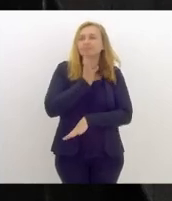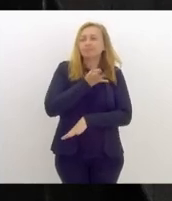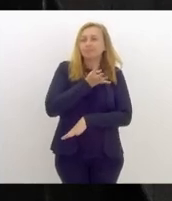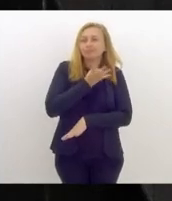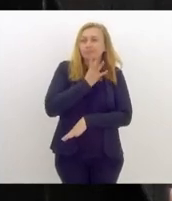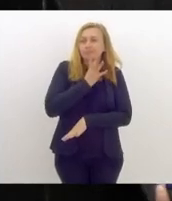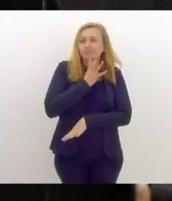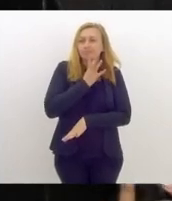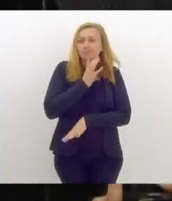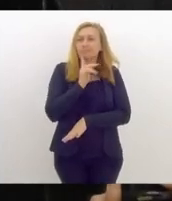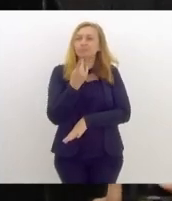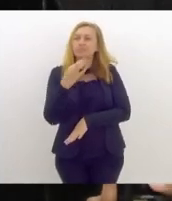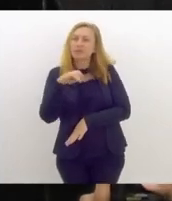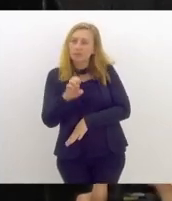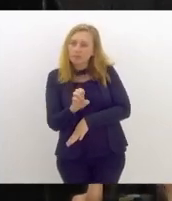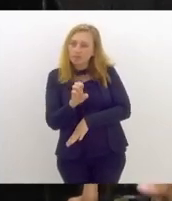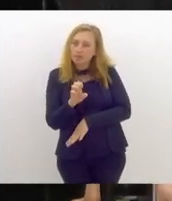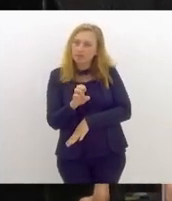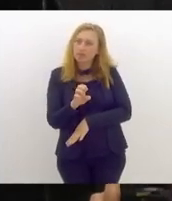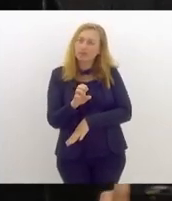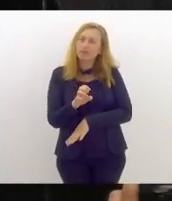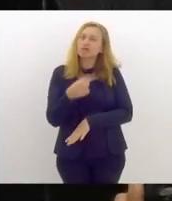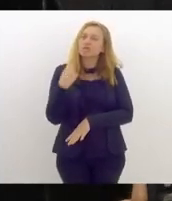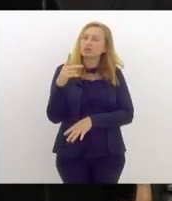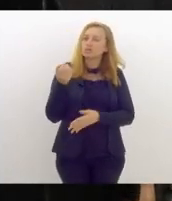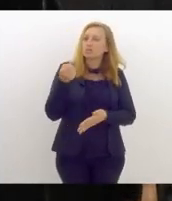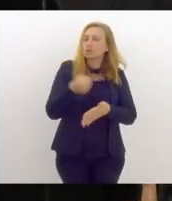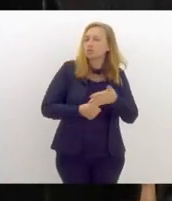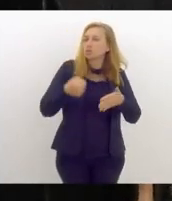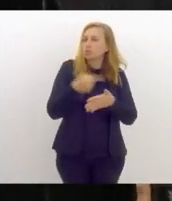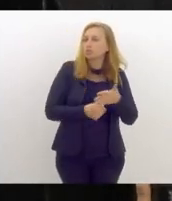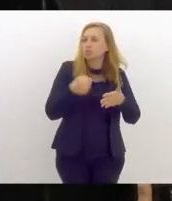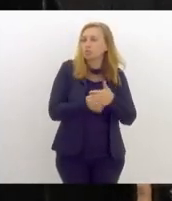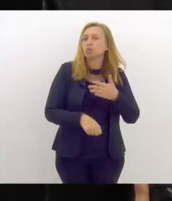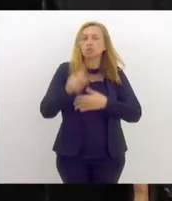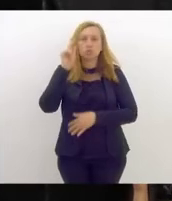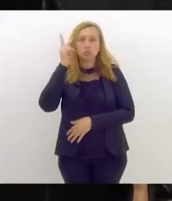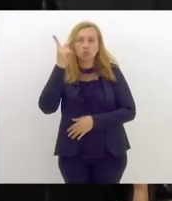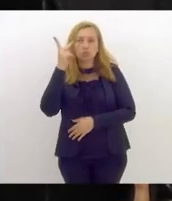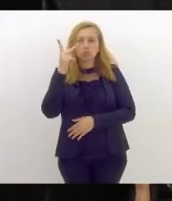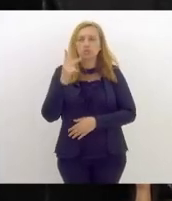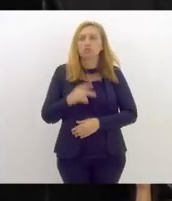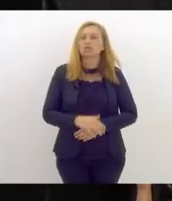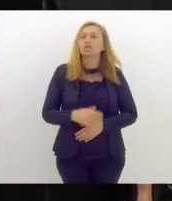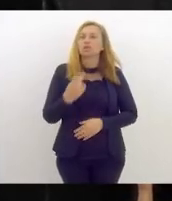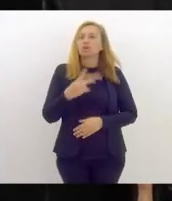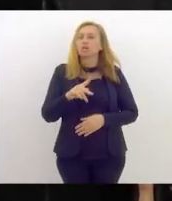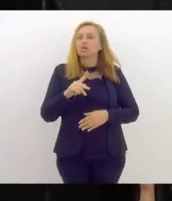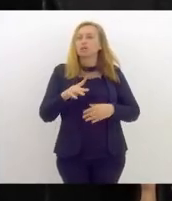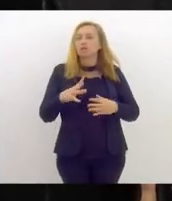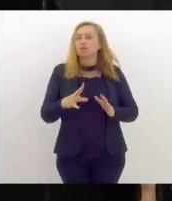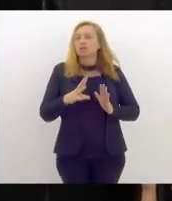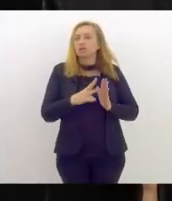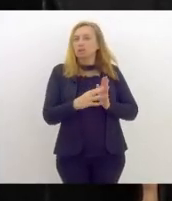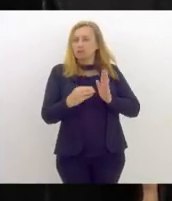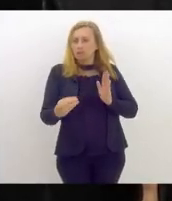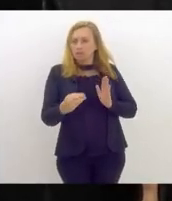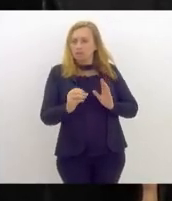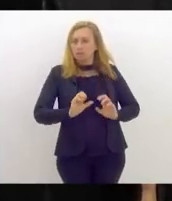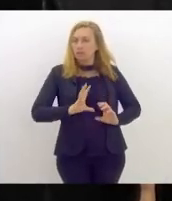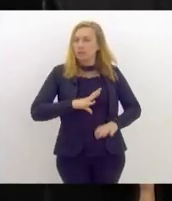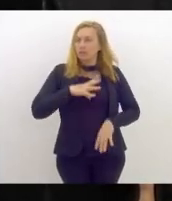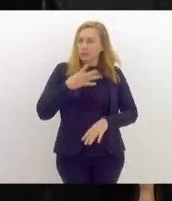é de bonafini a sua luta a sua história sua trajetória ao seu exemplo de coragem